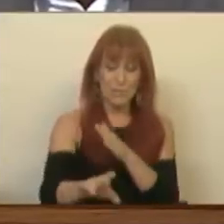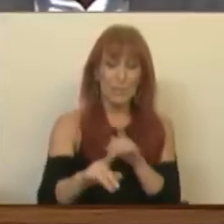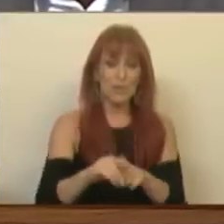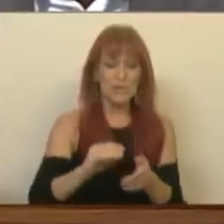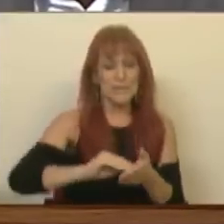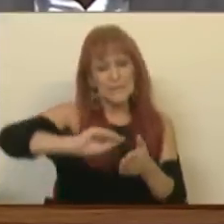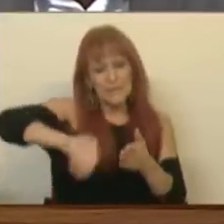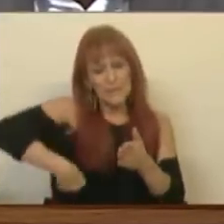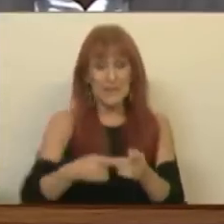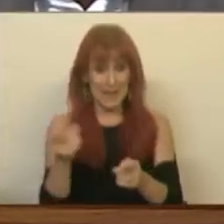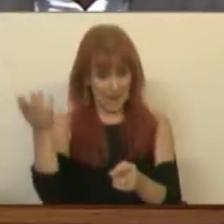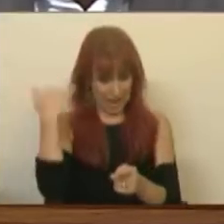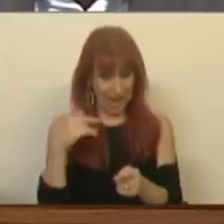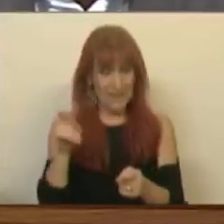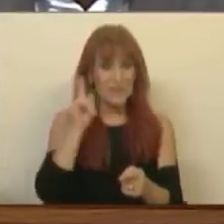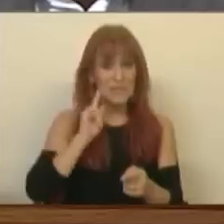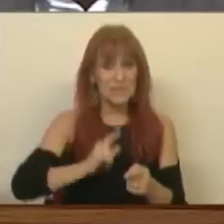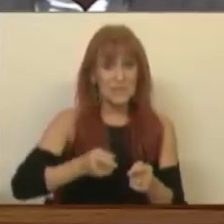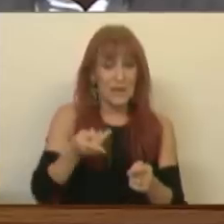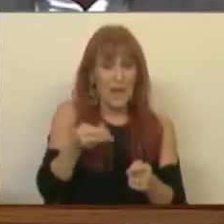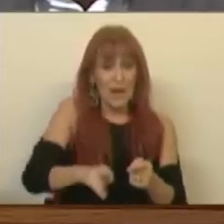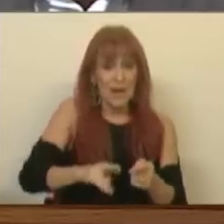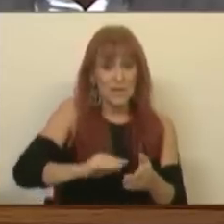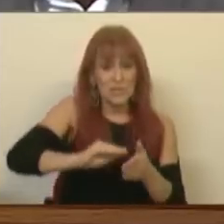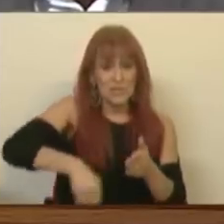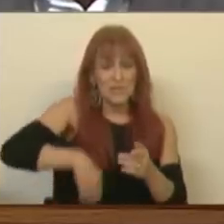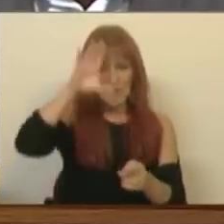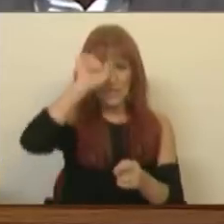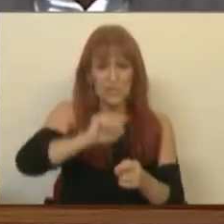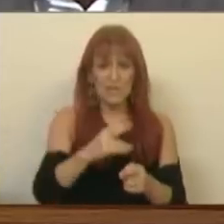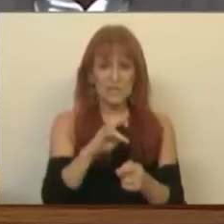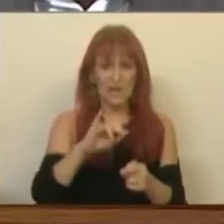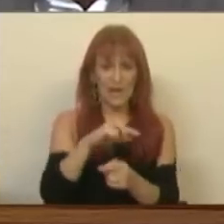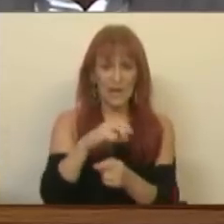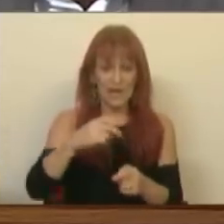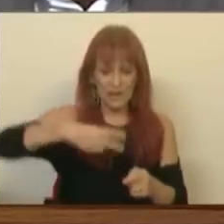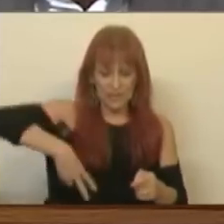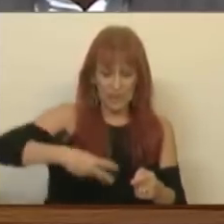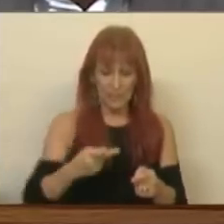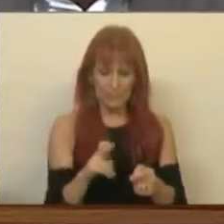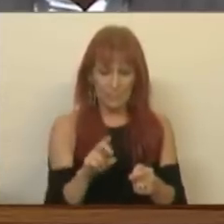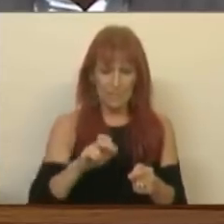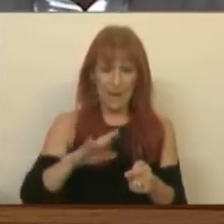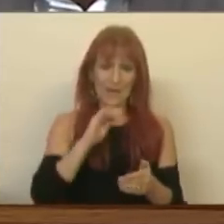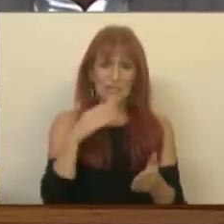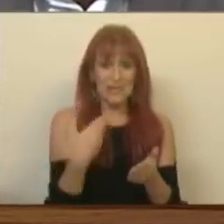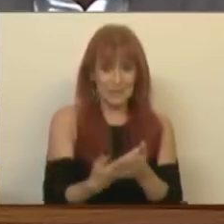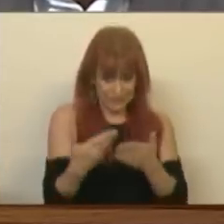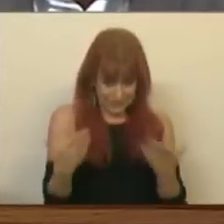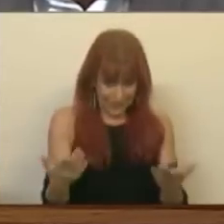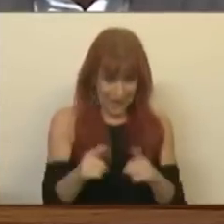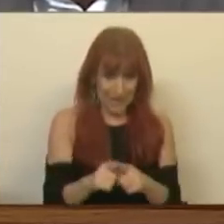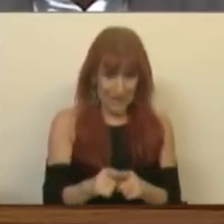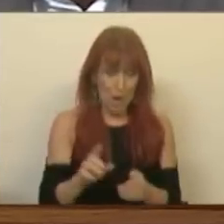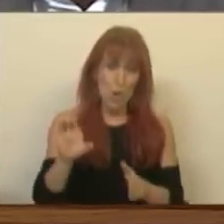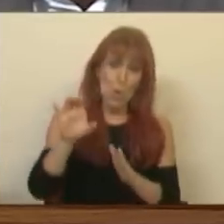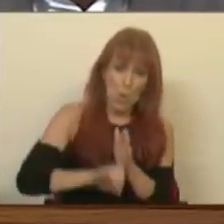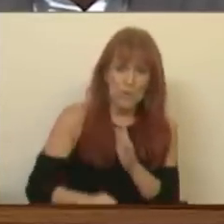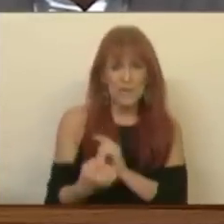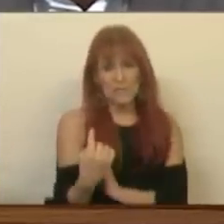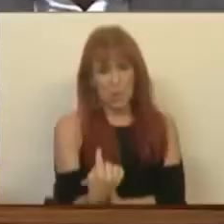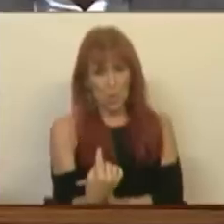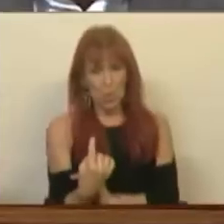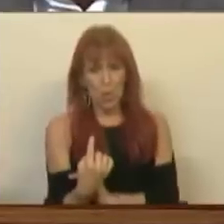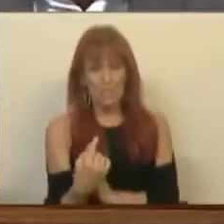assinado pela então secretária de estado do Turismo Rita Marques que atribui uma condição